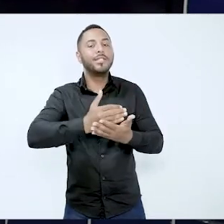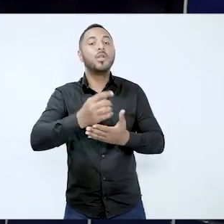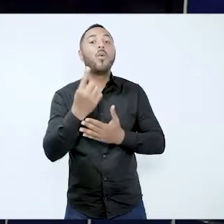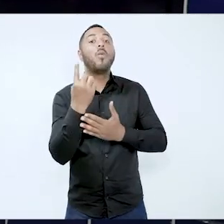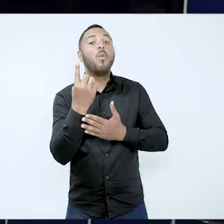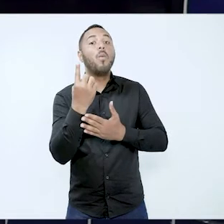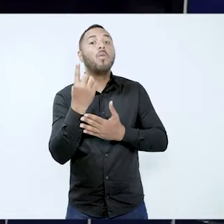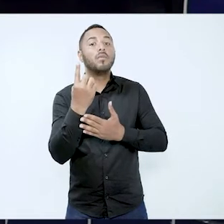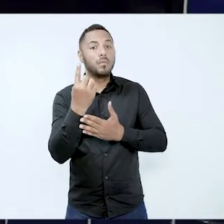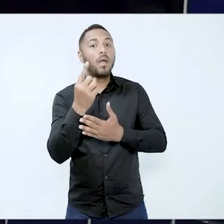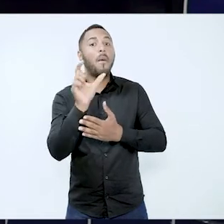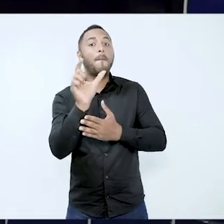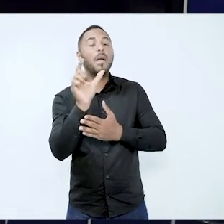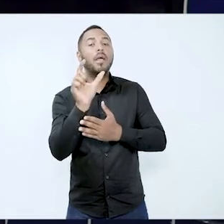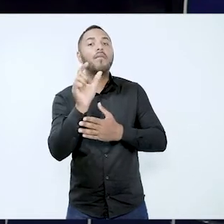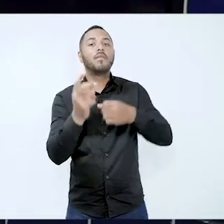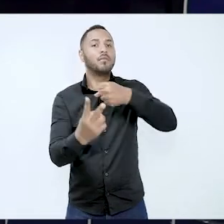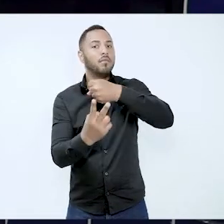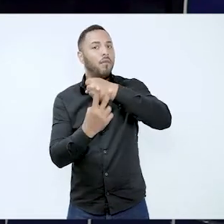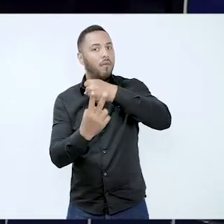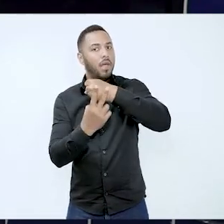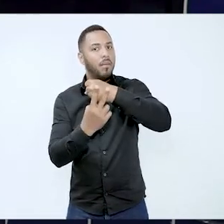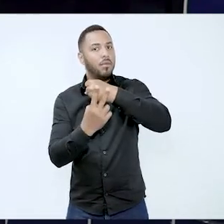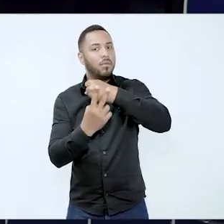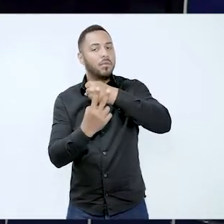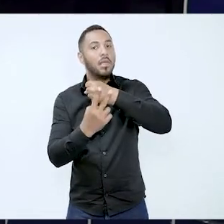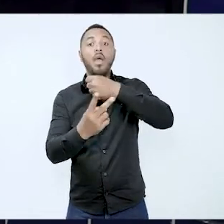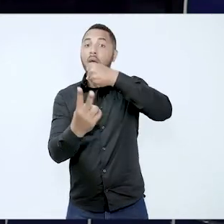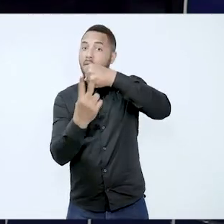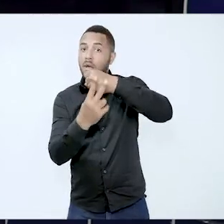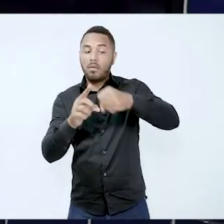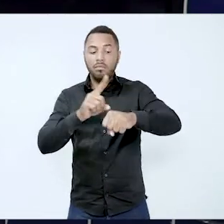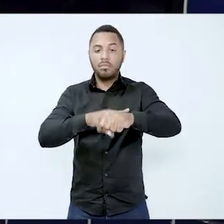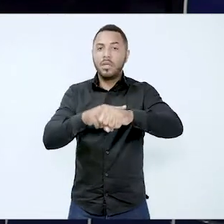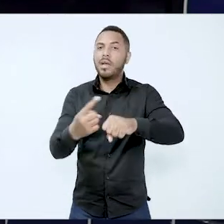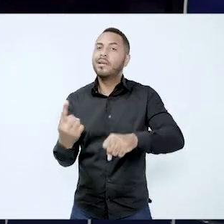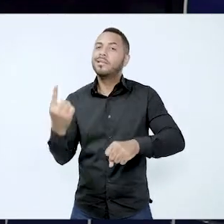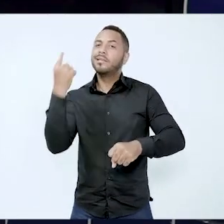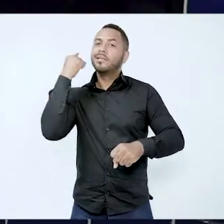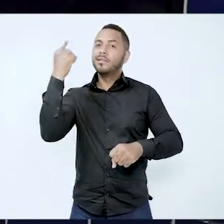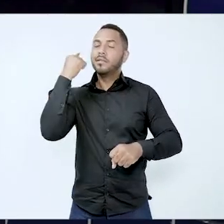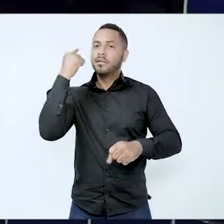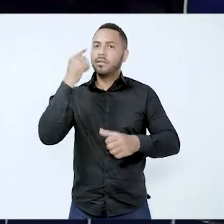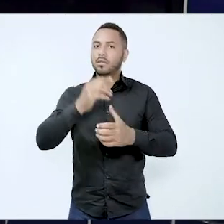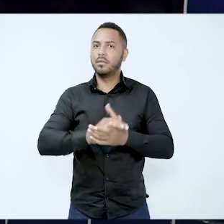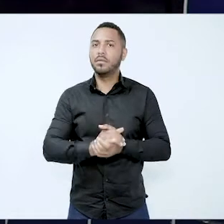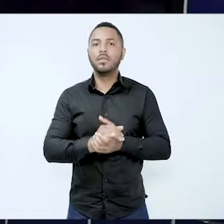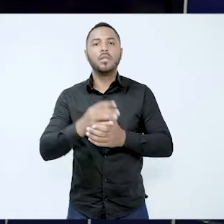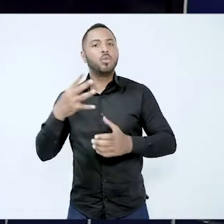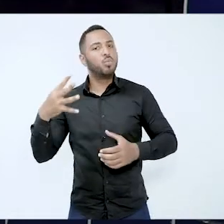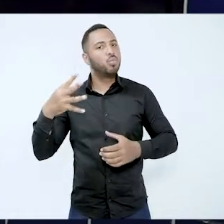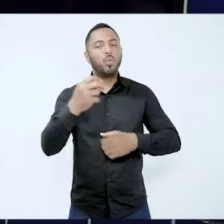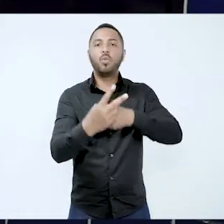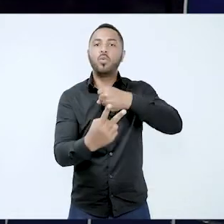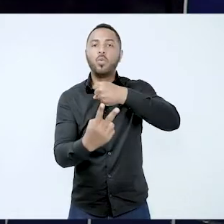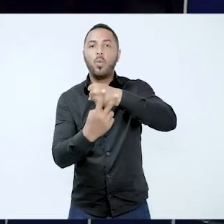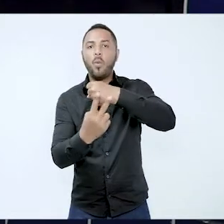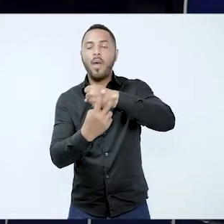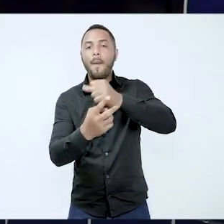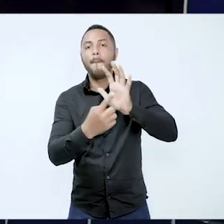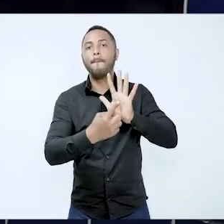com um verbo, e esse verbo está no pretérito imperfeito. Ou seja, todos os verbos aqui